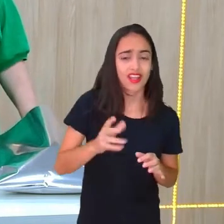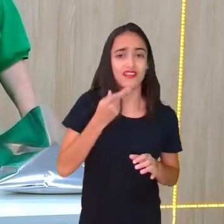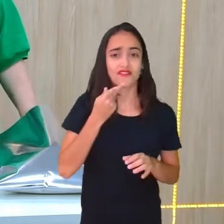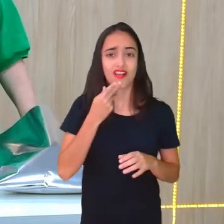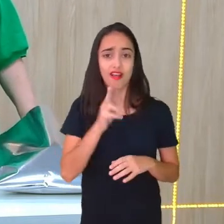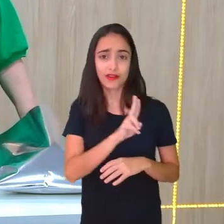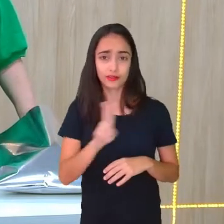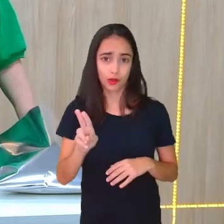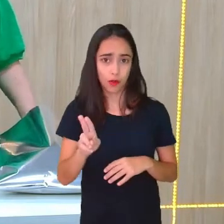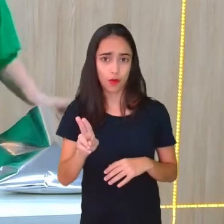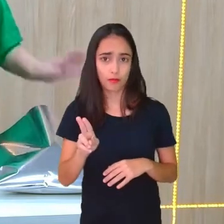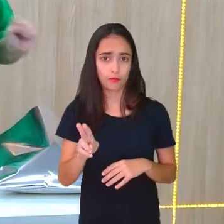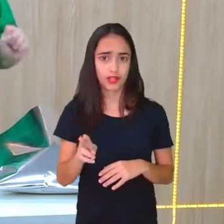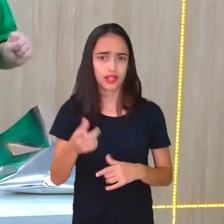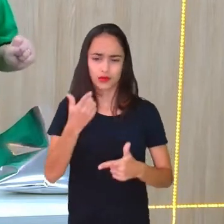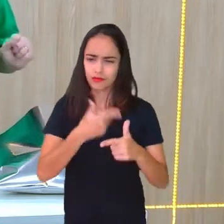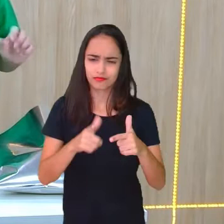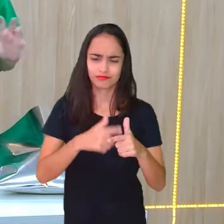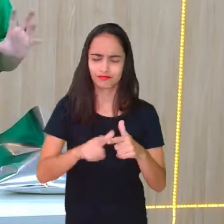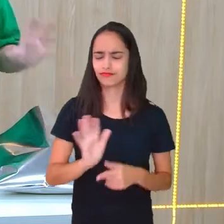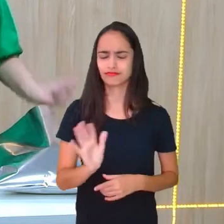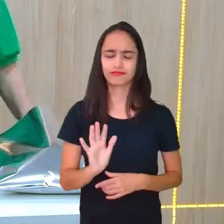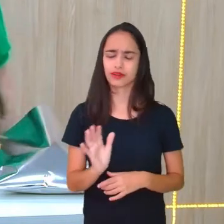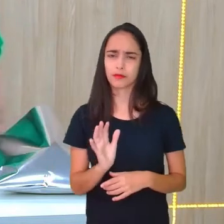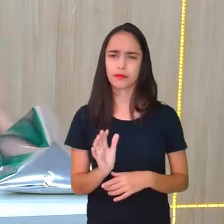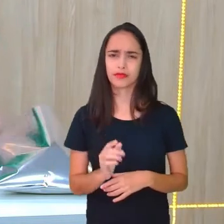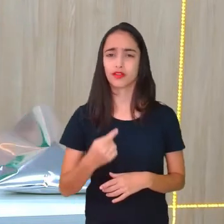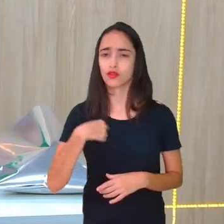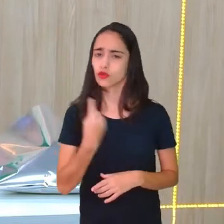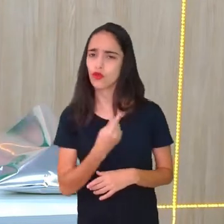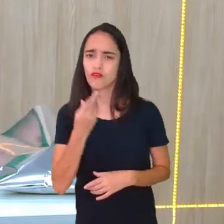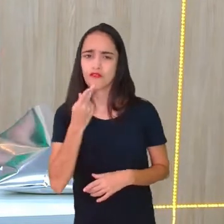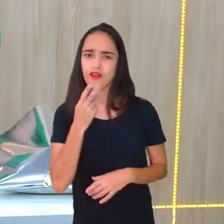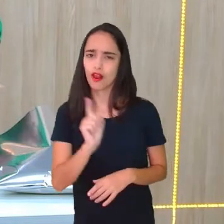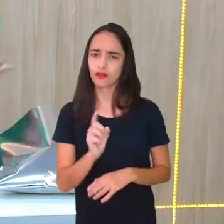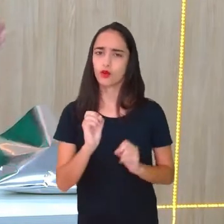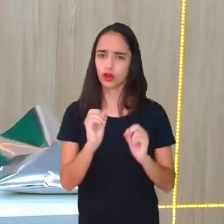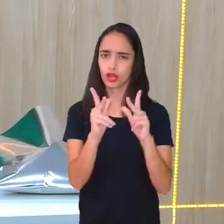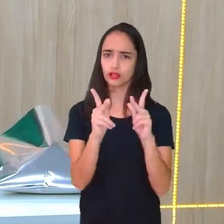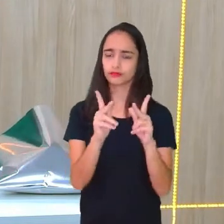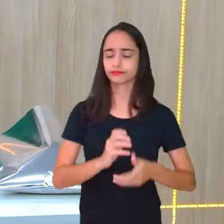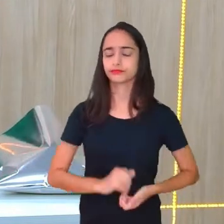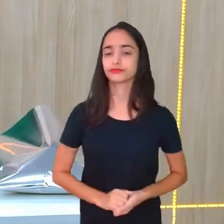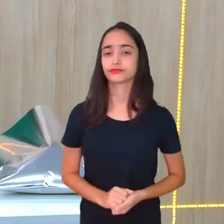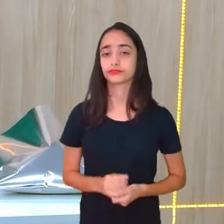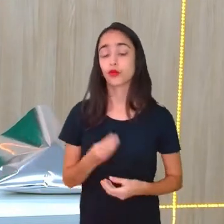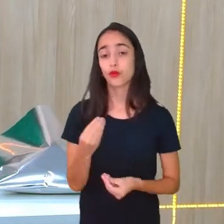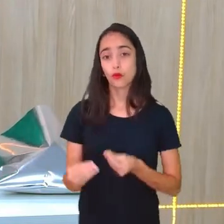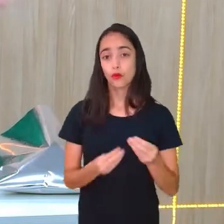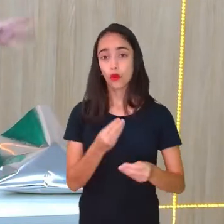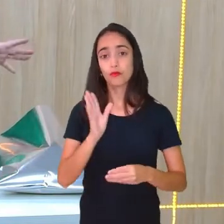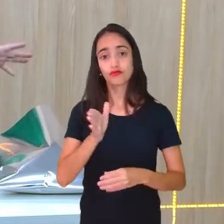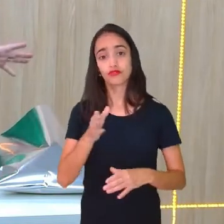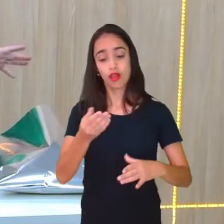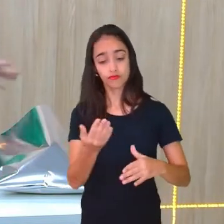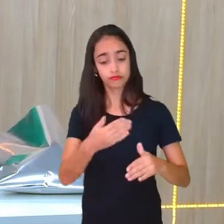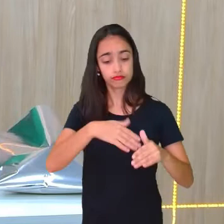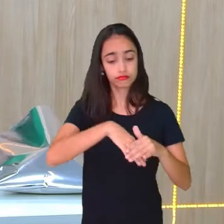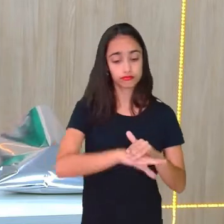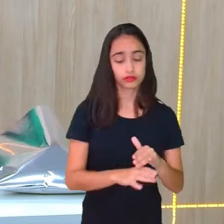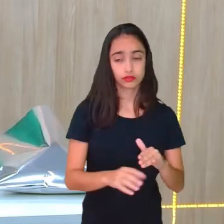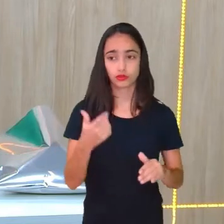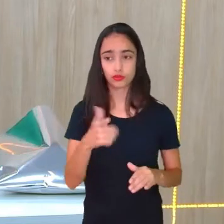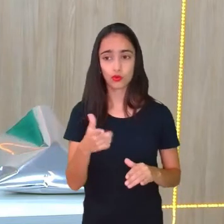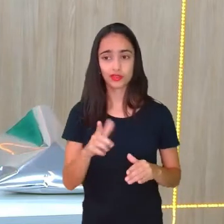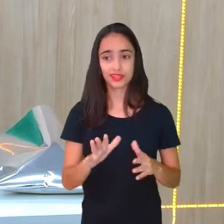sou. Não tem problema. Tem gente que não gosta, né? É meio envergonhado. Bem, então, como no saco eu não coloquei nenhuma bola branca,